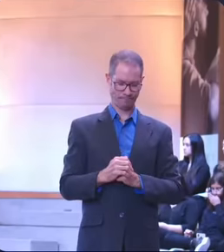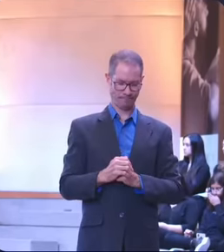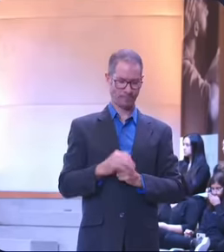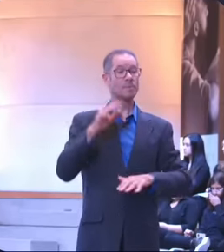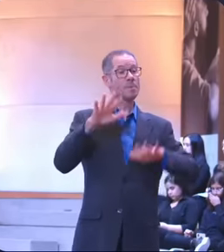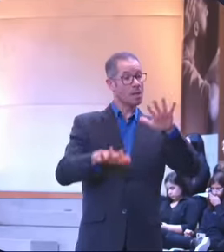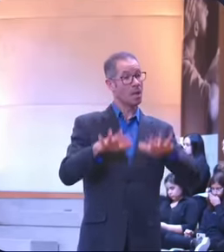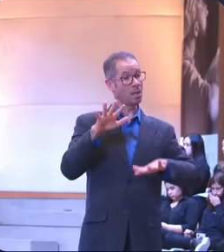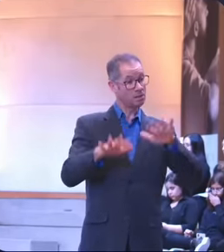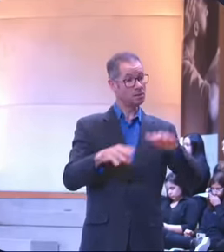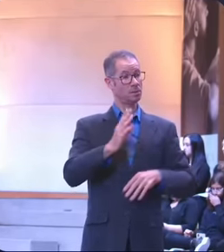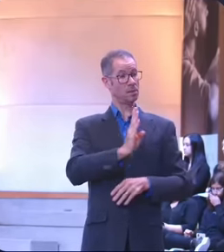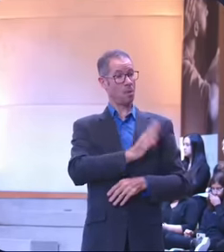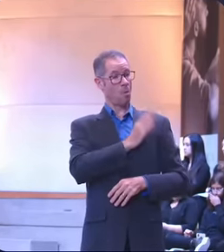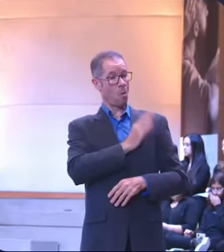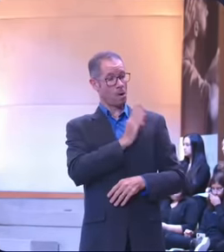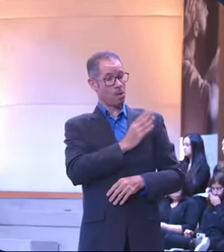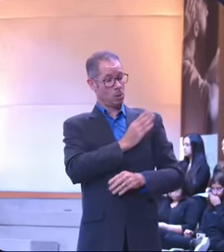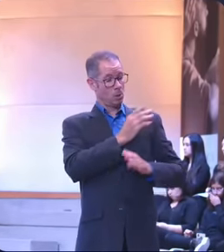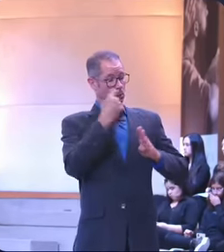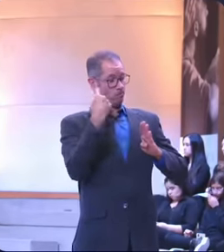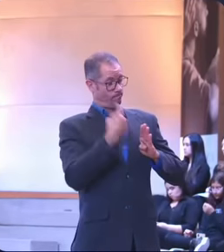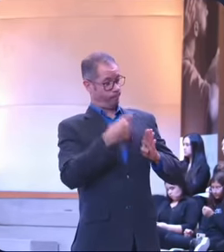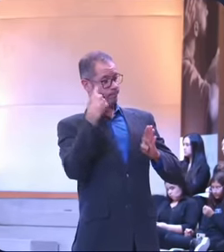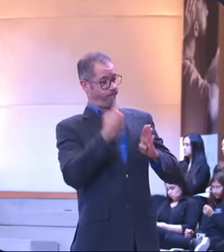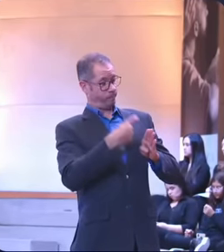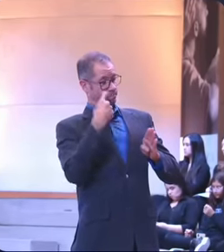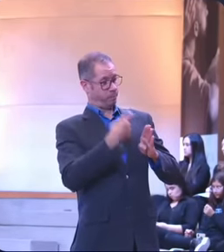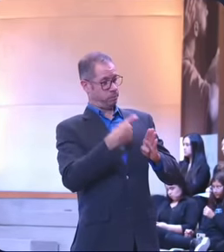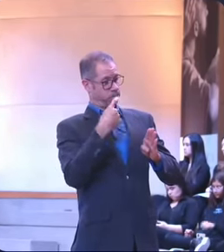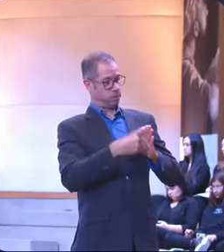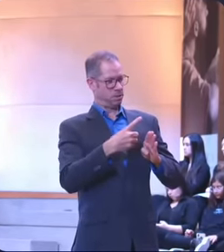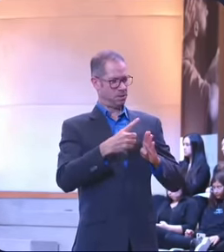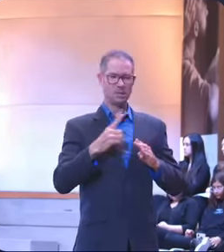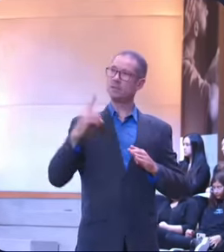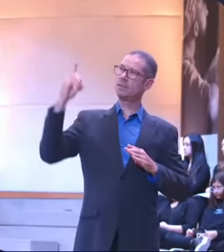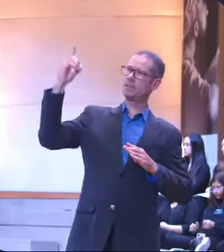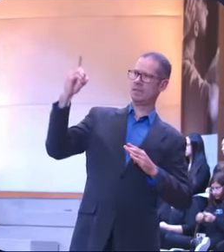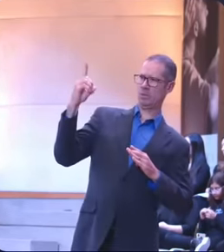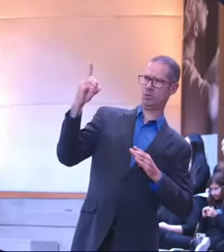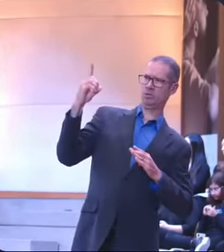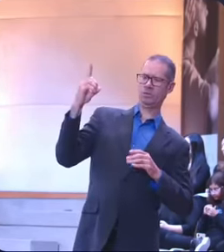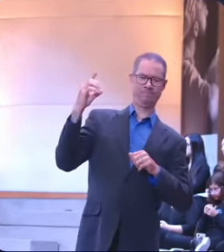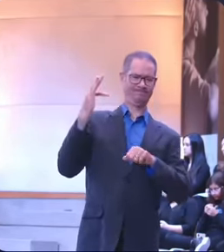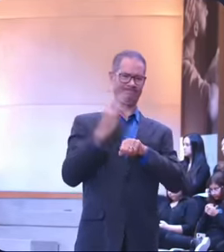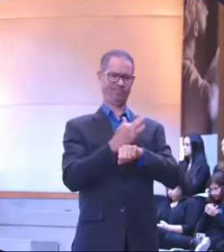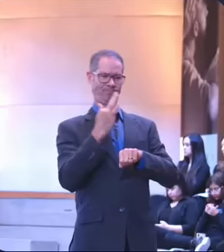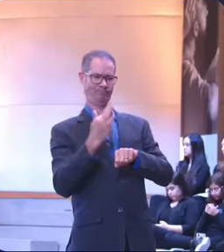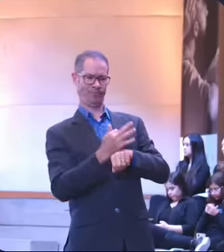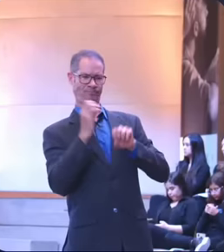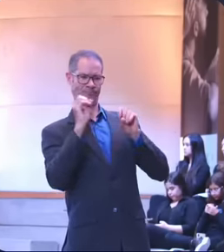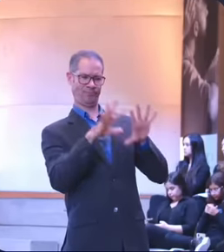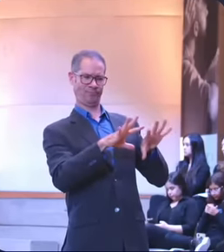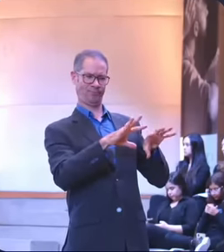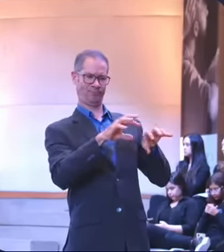Que às vezes o coração está tão duro, que até o Deus irresistível é resistido.